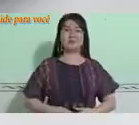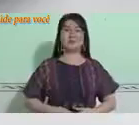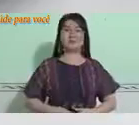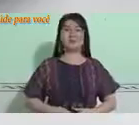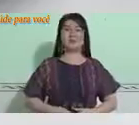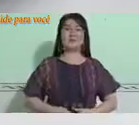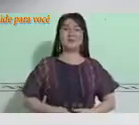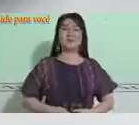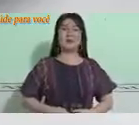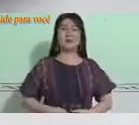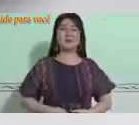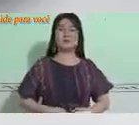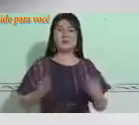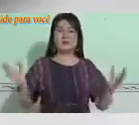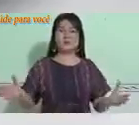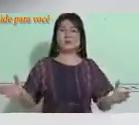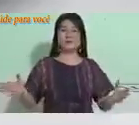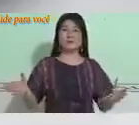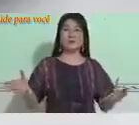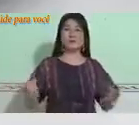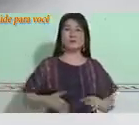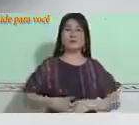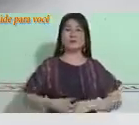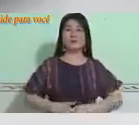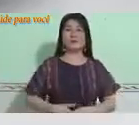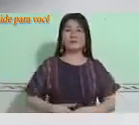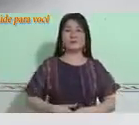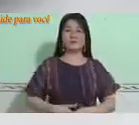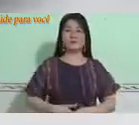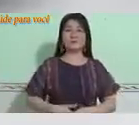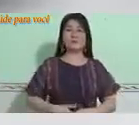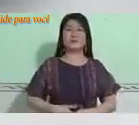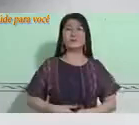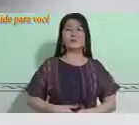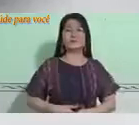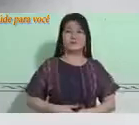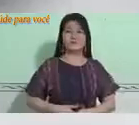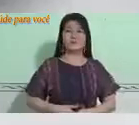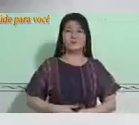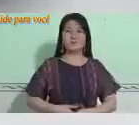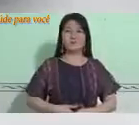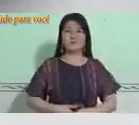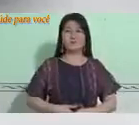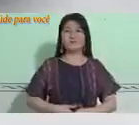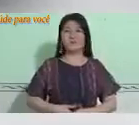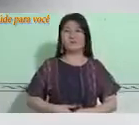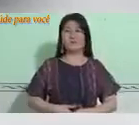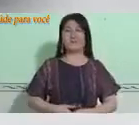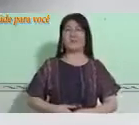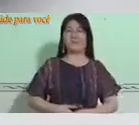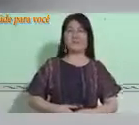COMOSARUSO de minoxidil só deve ser utilizado sob orientação médica. Geralmente, vírgula, conforme a região a tratar,